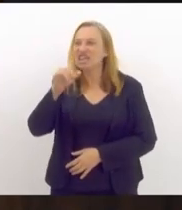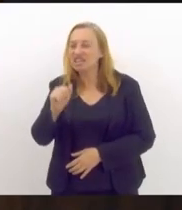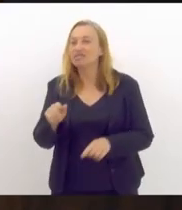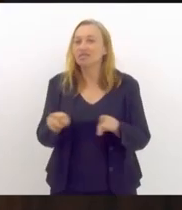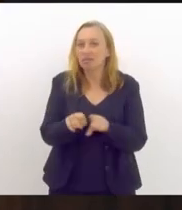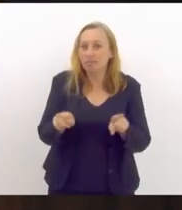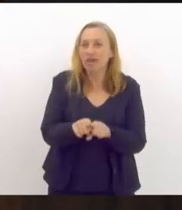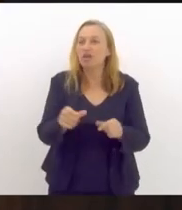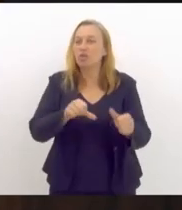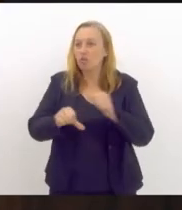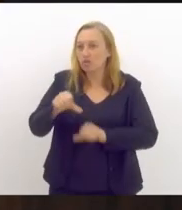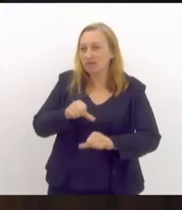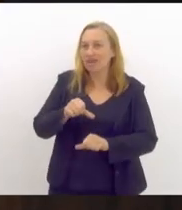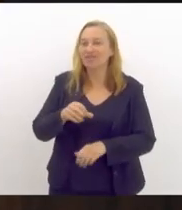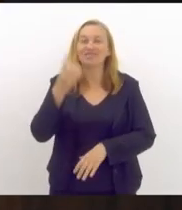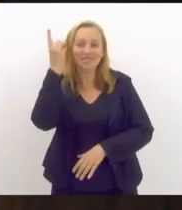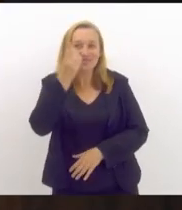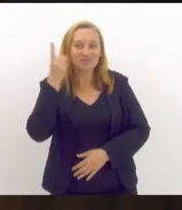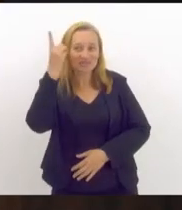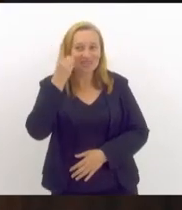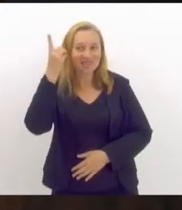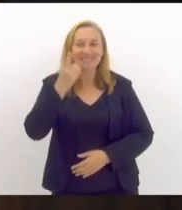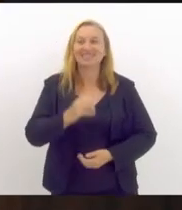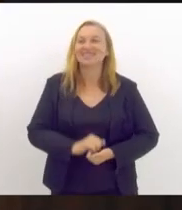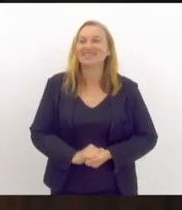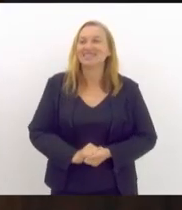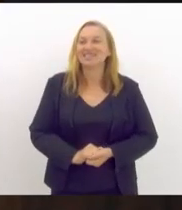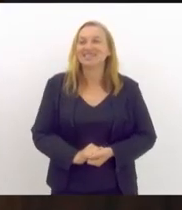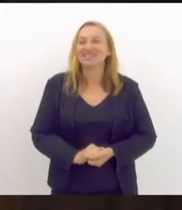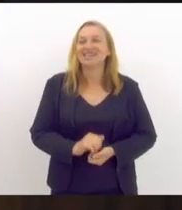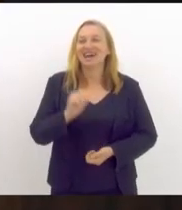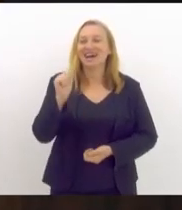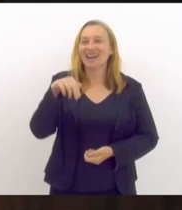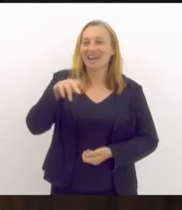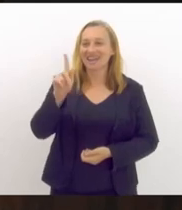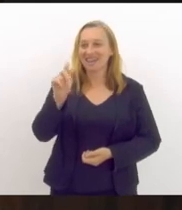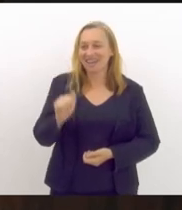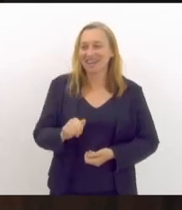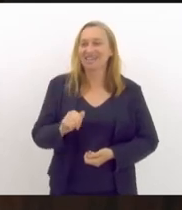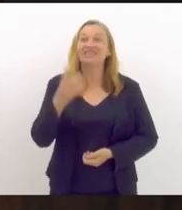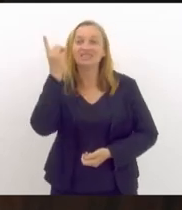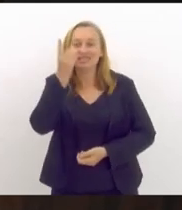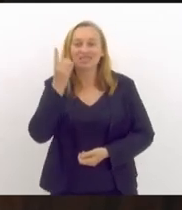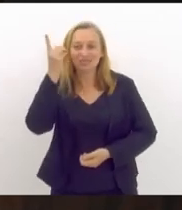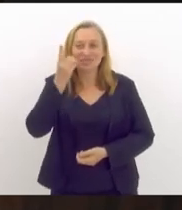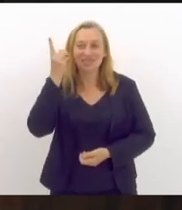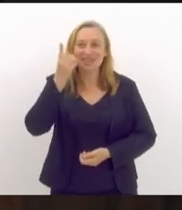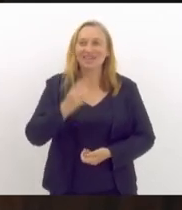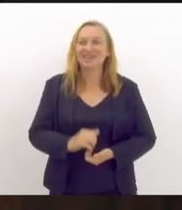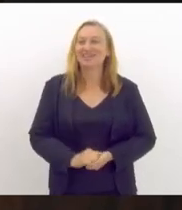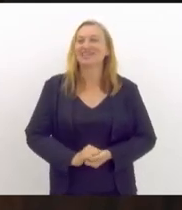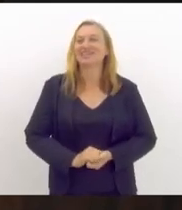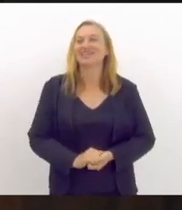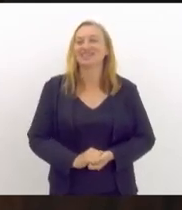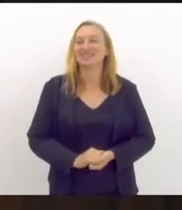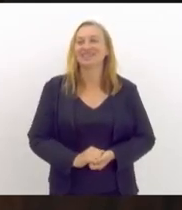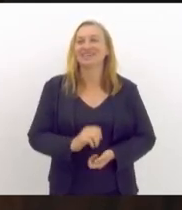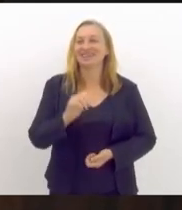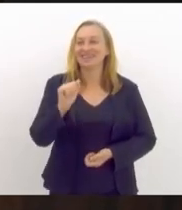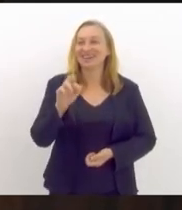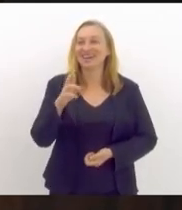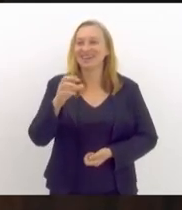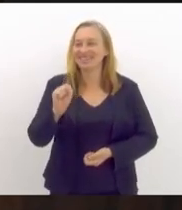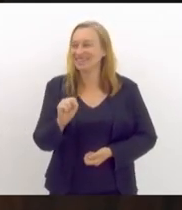e o deputado é Alan Lopes o deputado é deputado Carlos